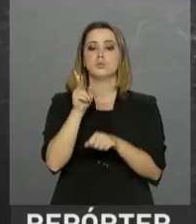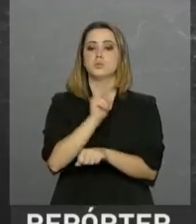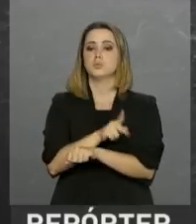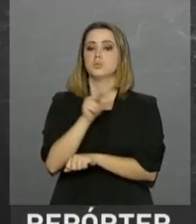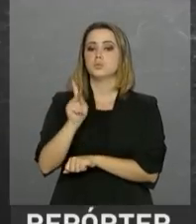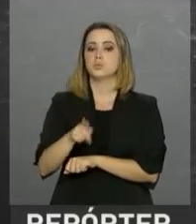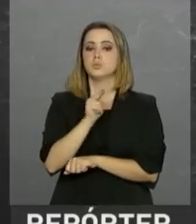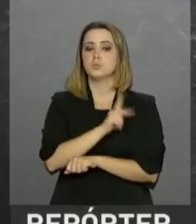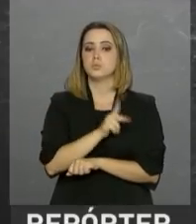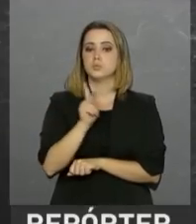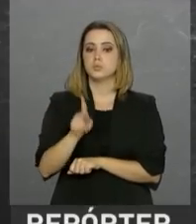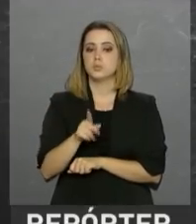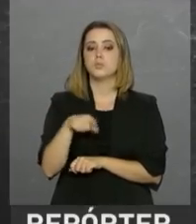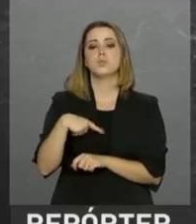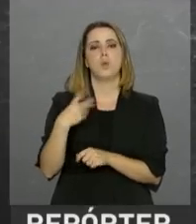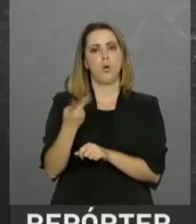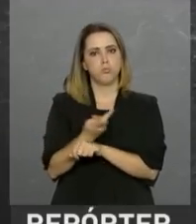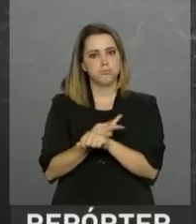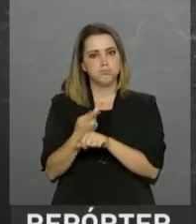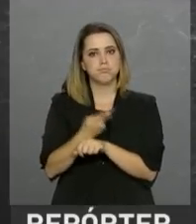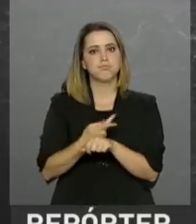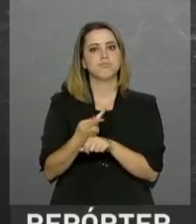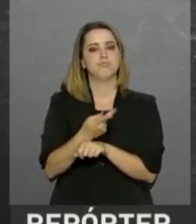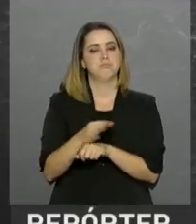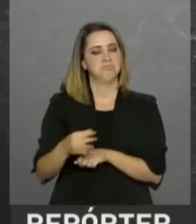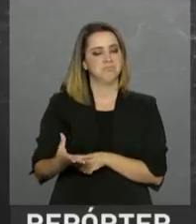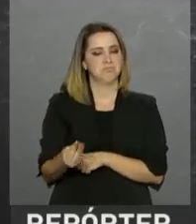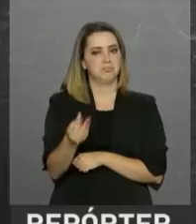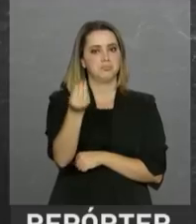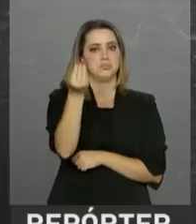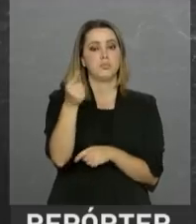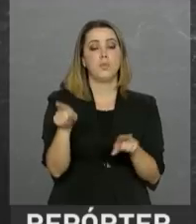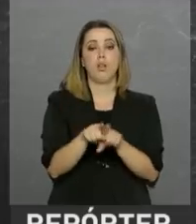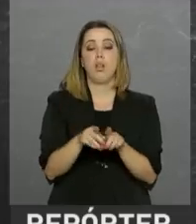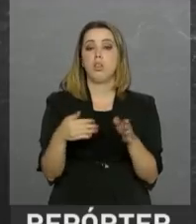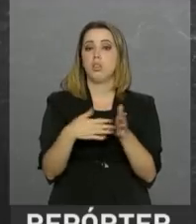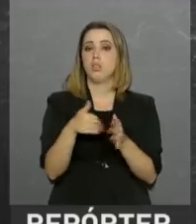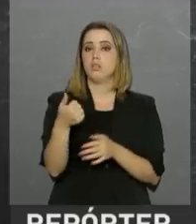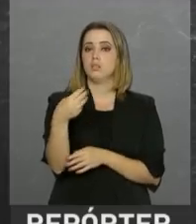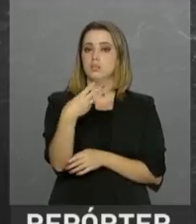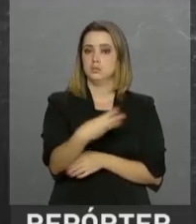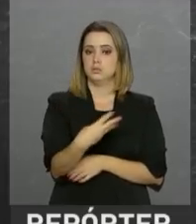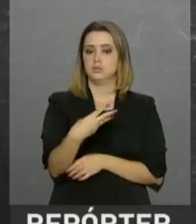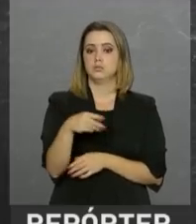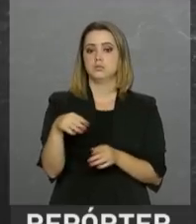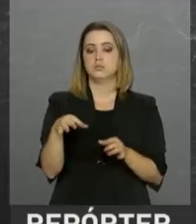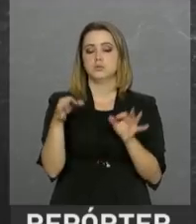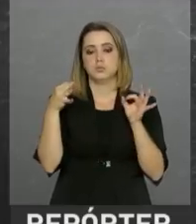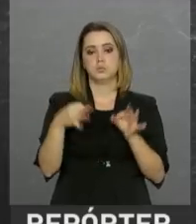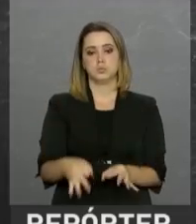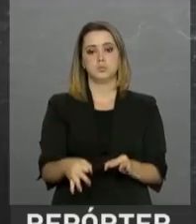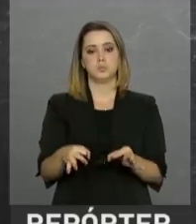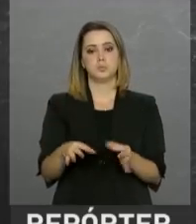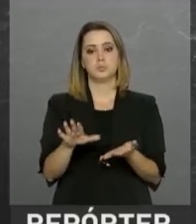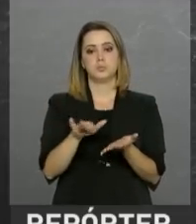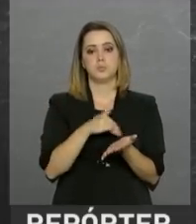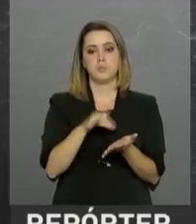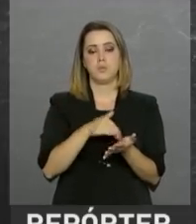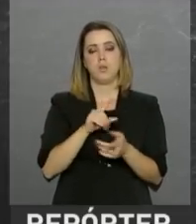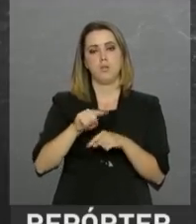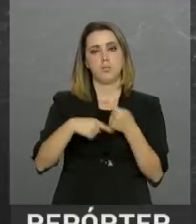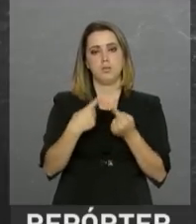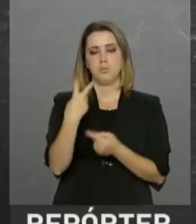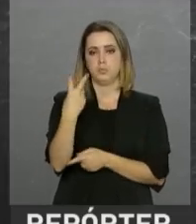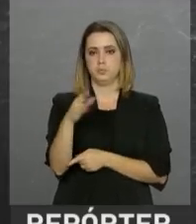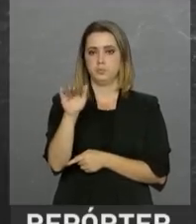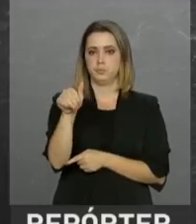foram os cursos mais disputados. Os alunos têm até o dia 13 para comprovar as informações. A segunda chamada será